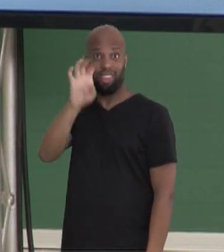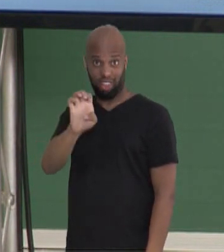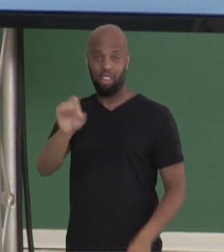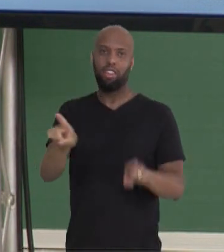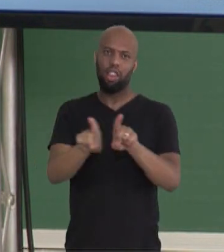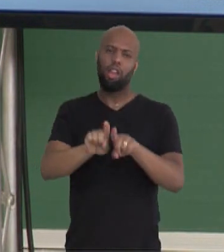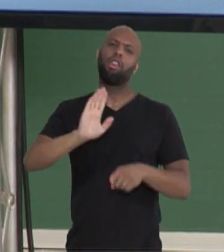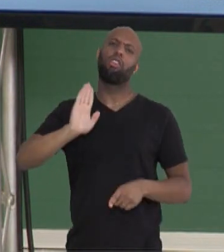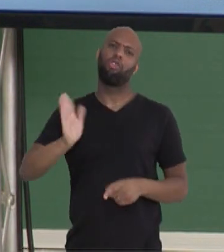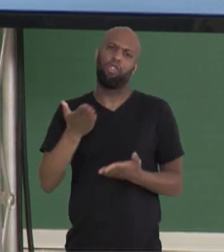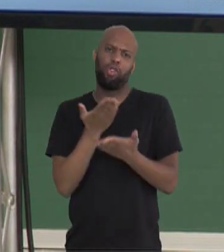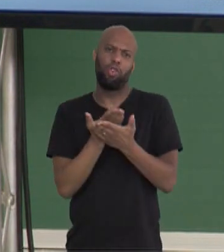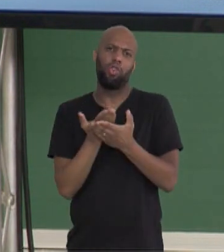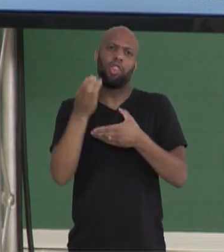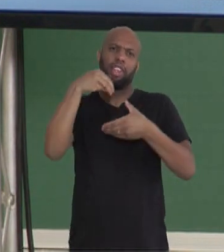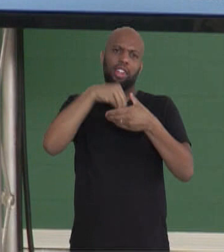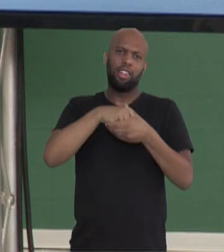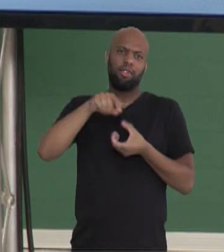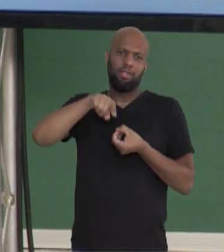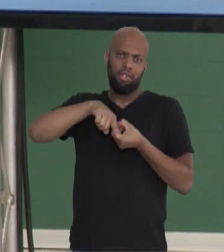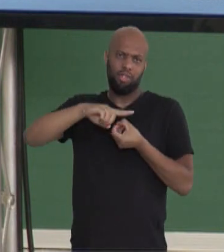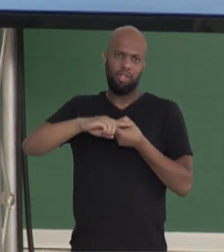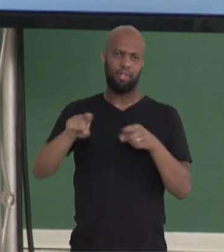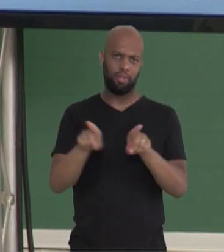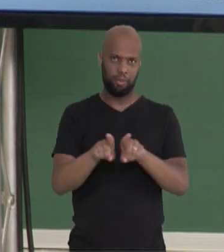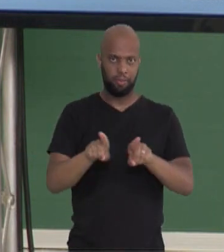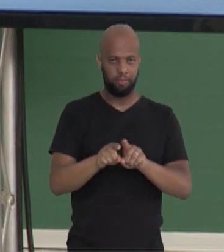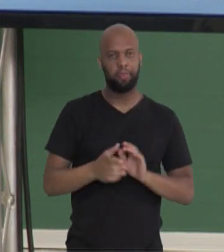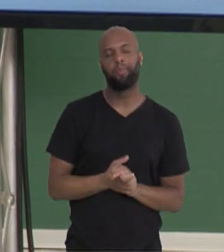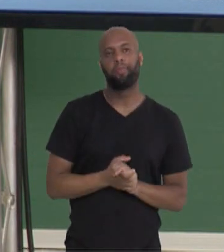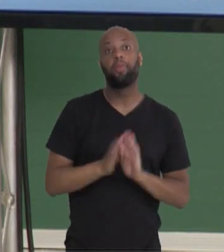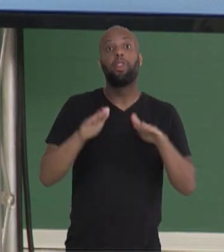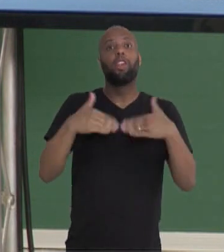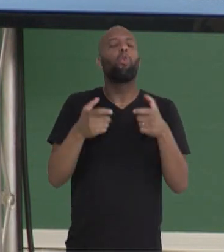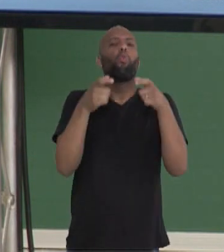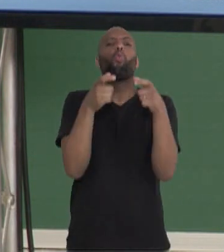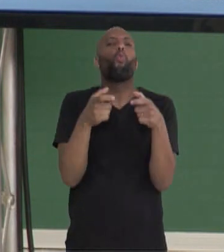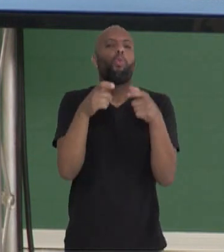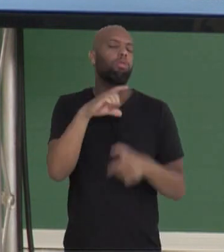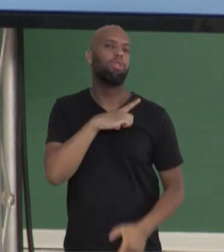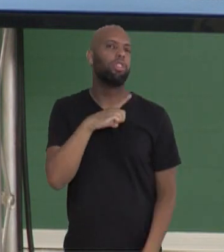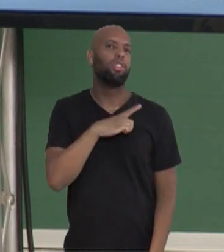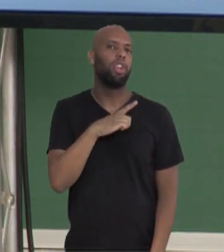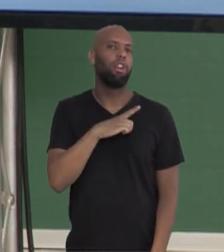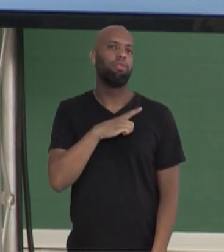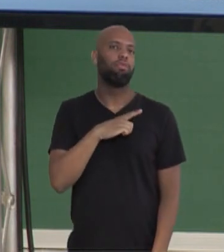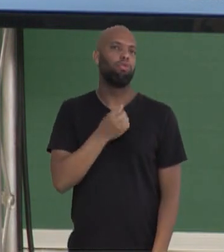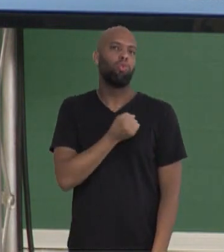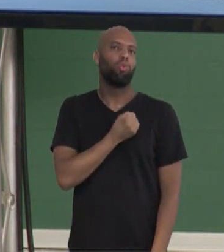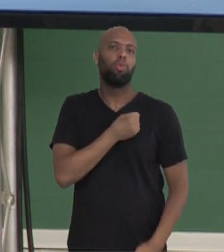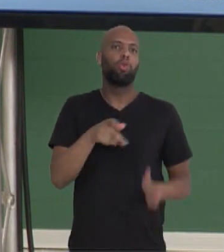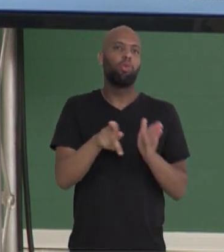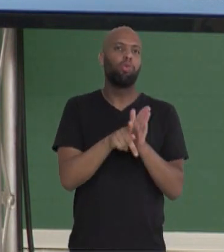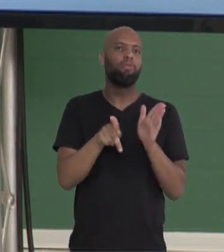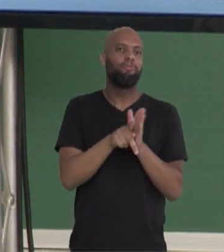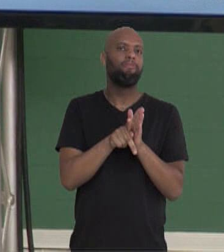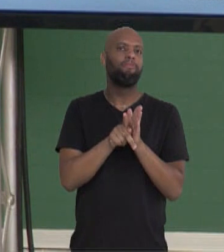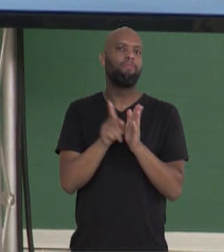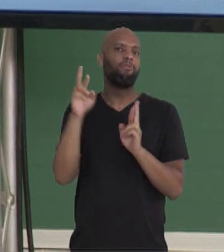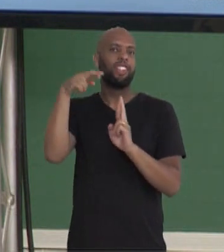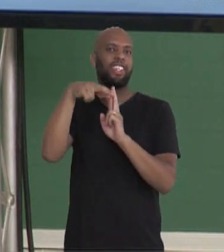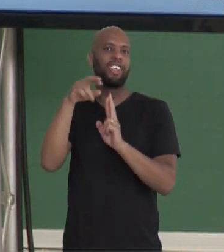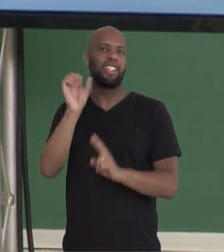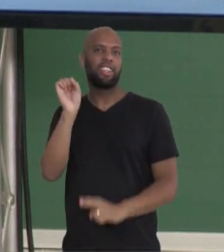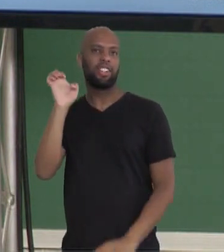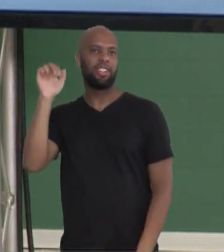quadrantes dentro da circunferência trigonométrica. Então, aonde a gente encontrava o valor do seno? Para encontrar o valor do